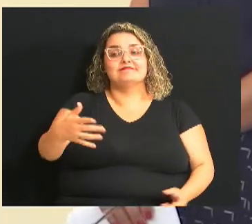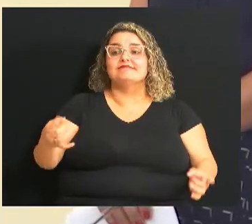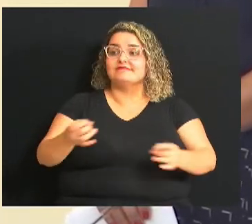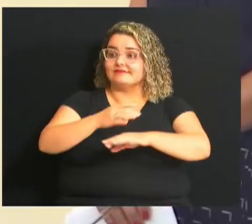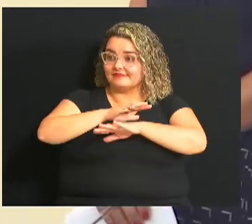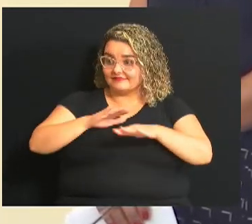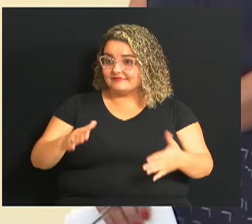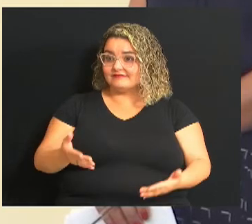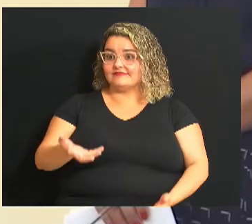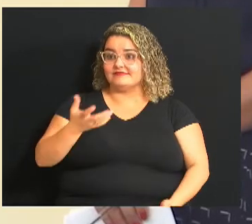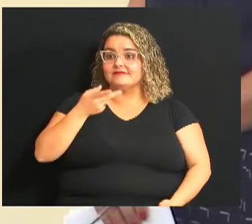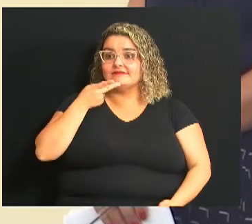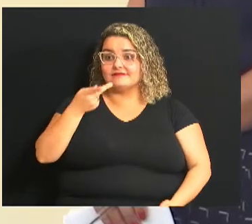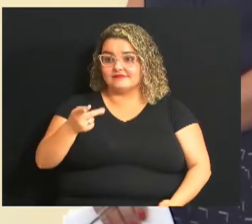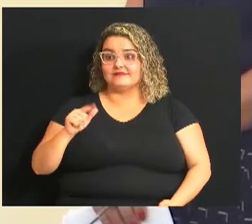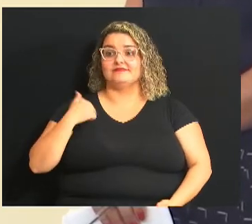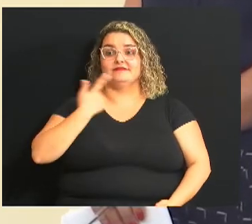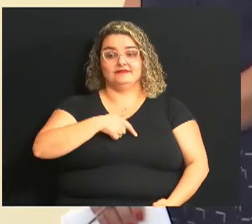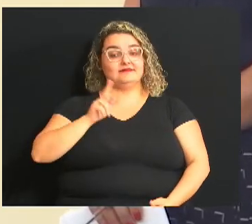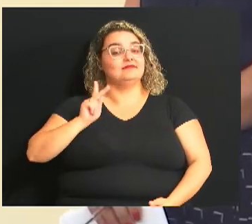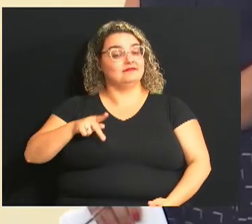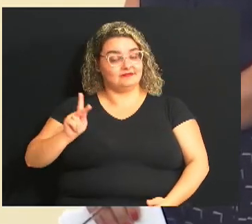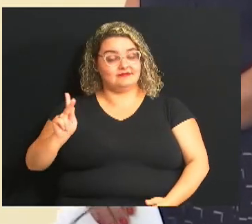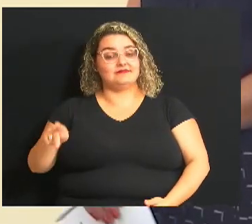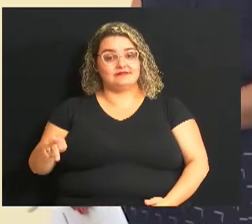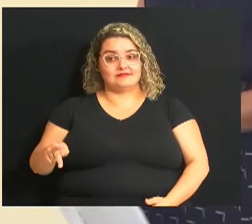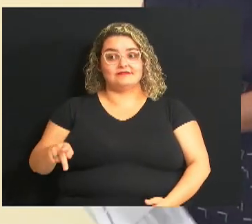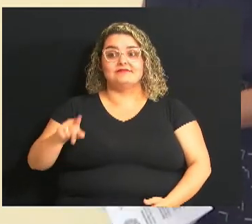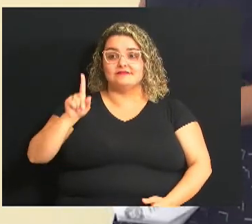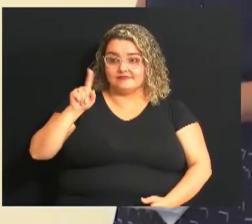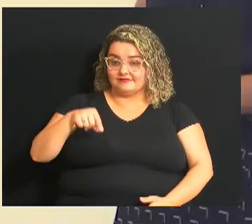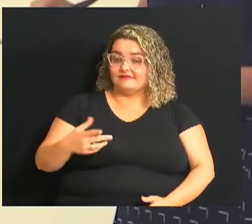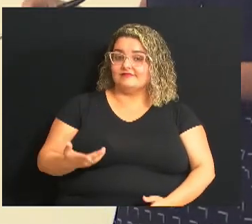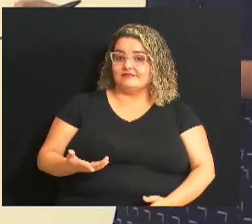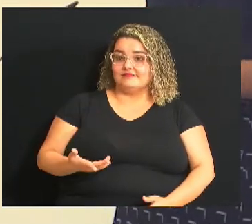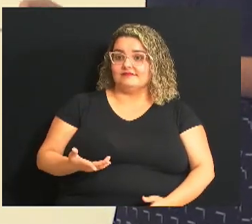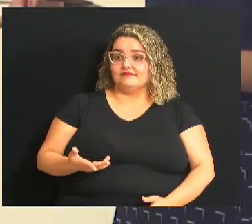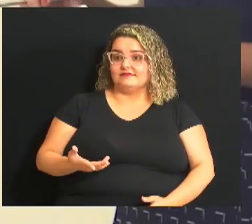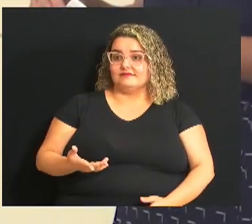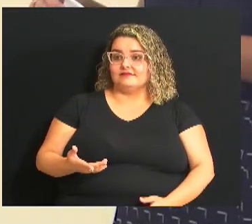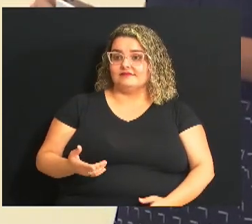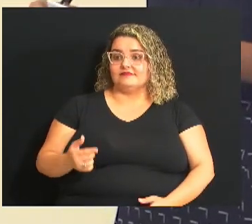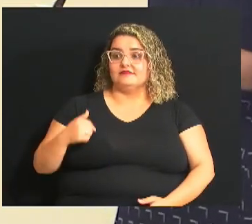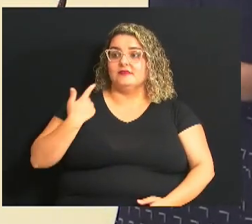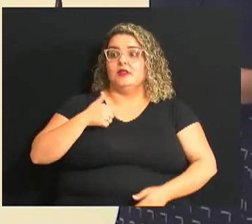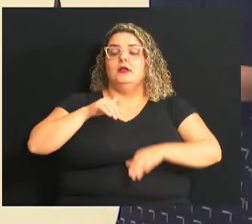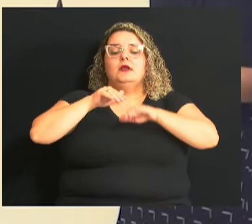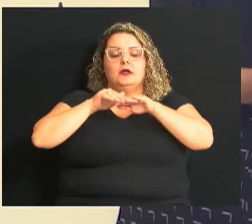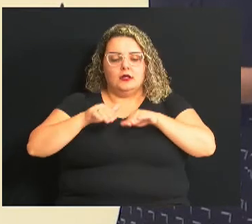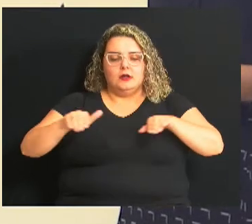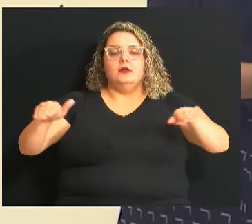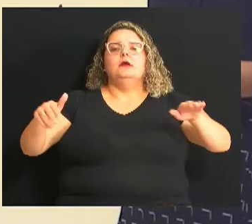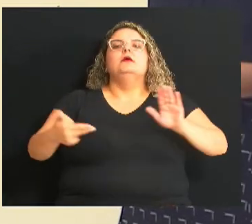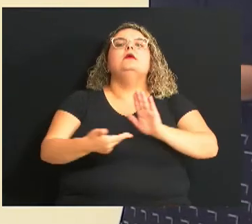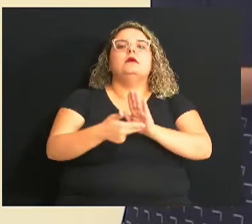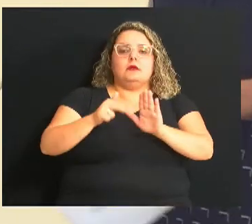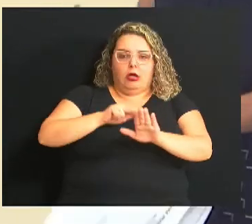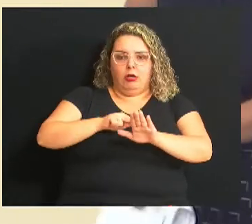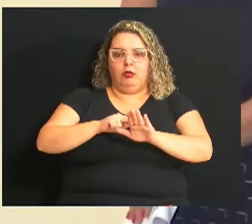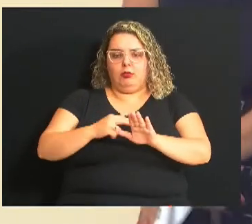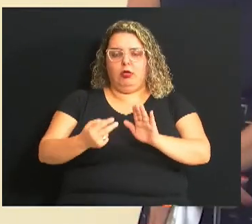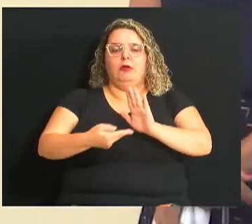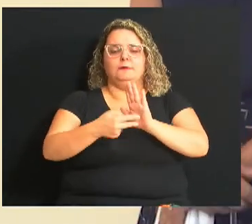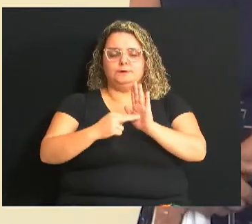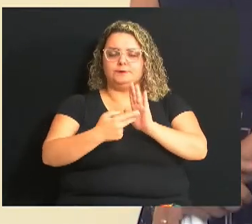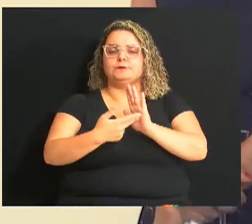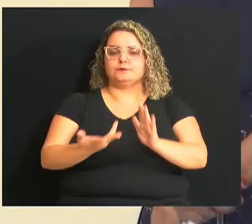queria dizer que nós, professores, é que somos o horizonte dessa juventude que vem. É